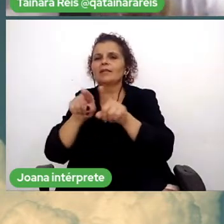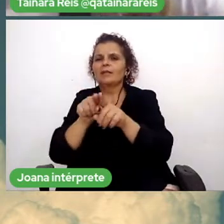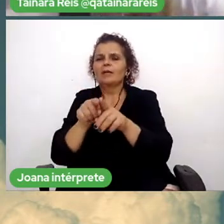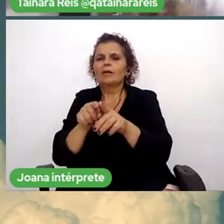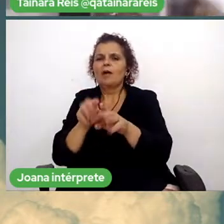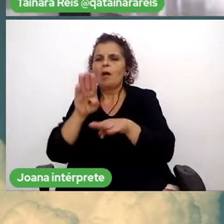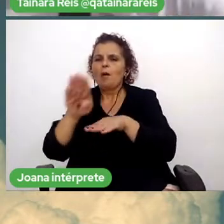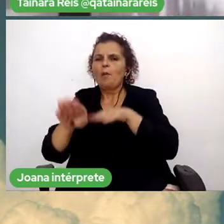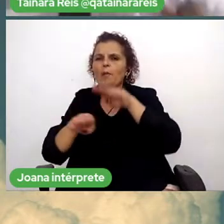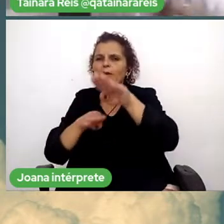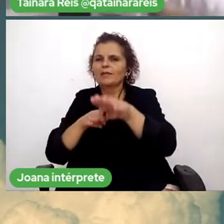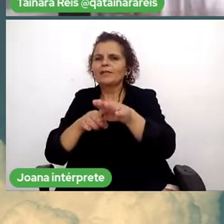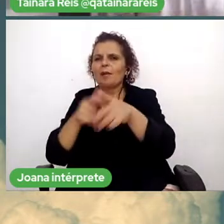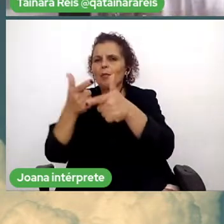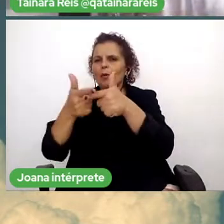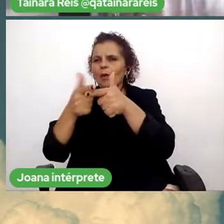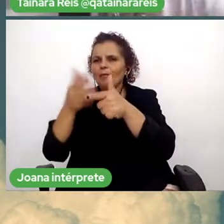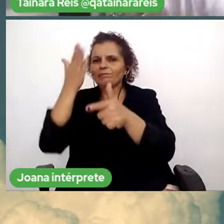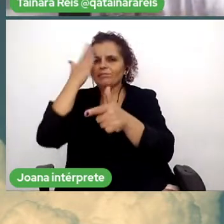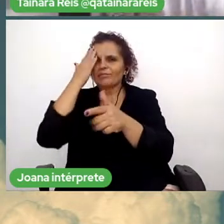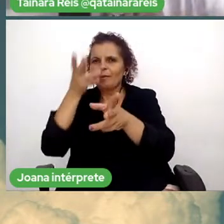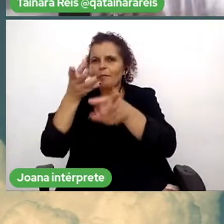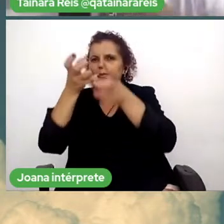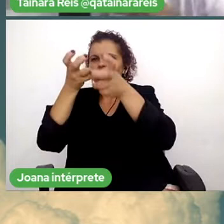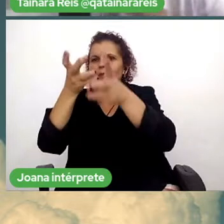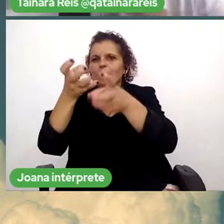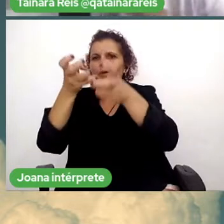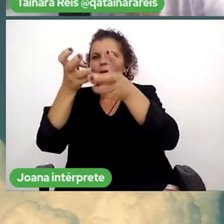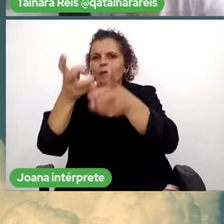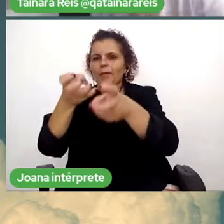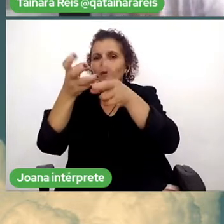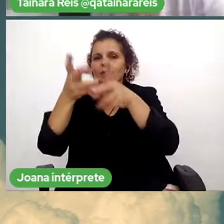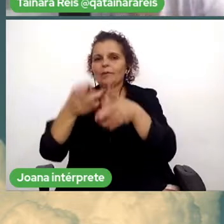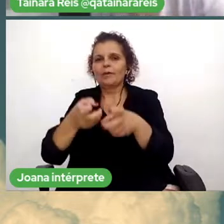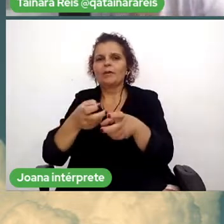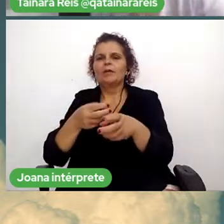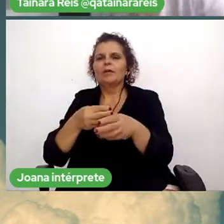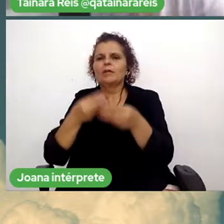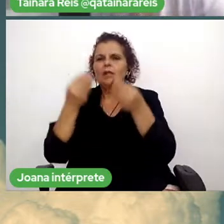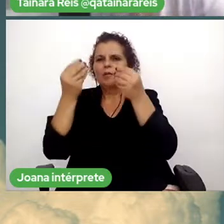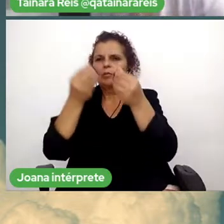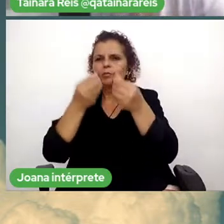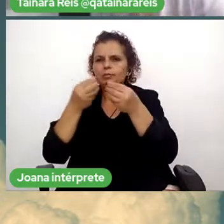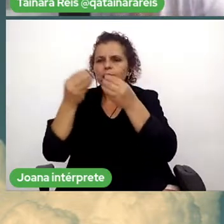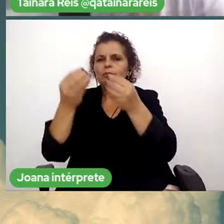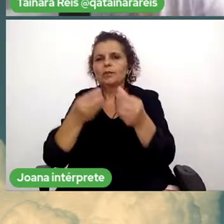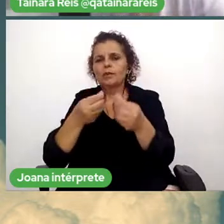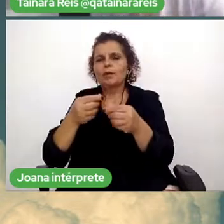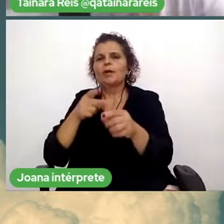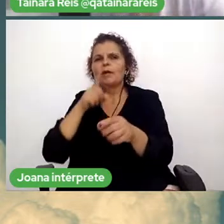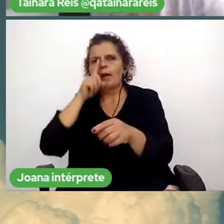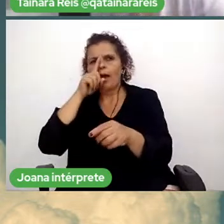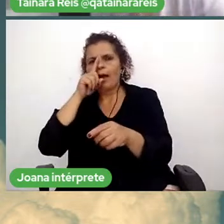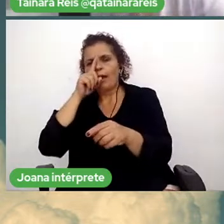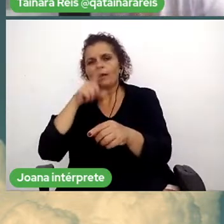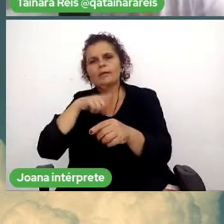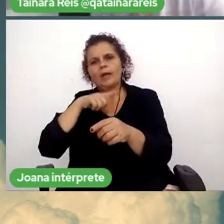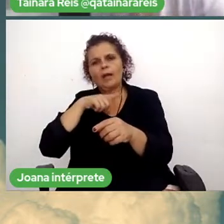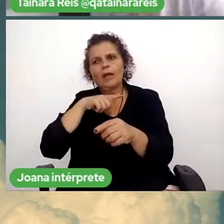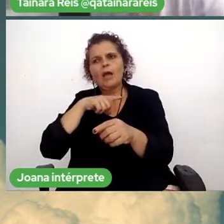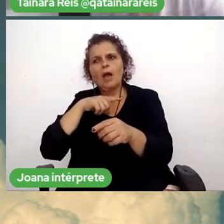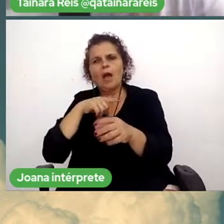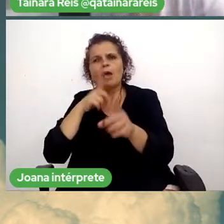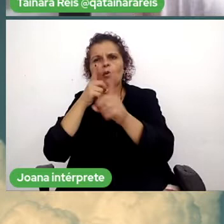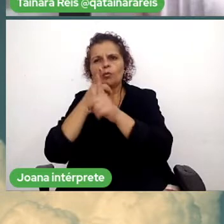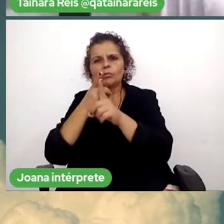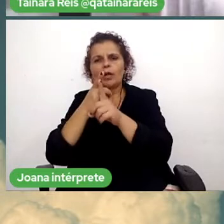à frente dos problemas. Nós estamos aqui nada mais, nada menos que mitigando riscos. O que pode dar de errado na nossa estratégia de